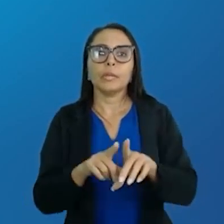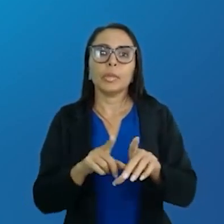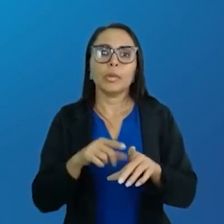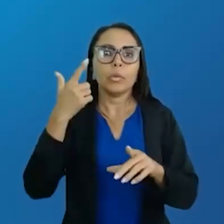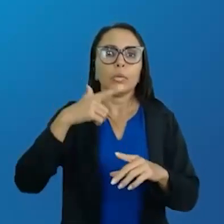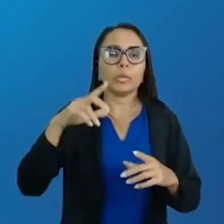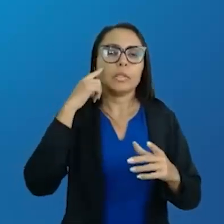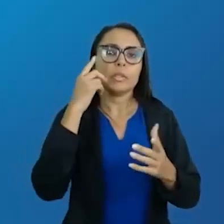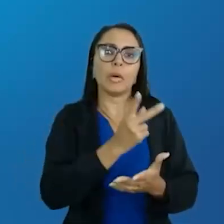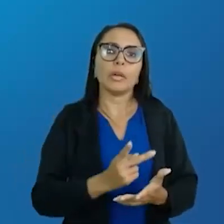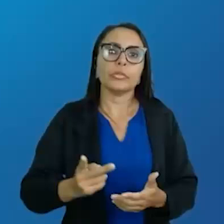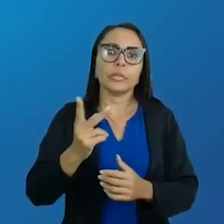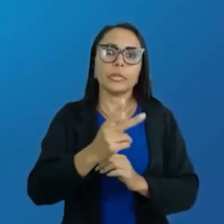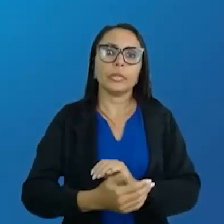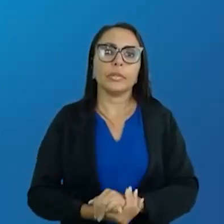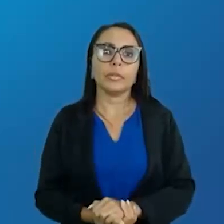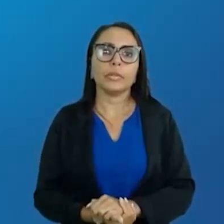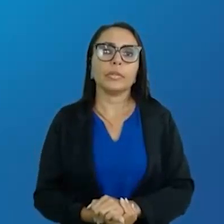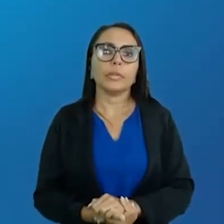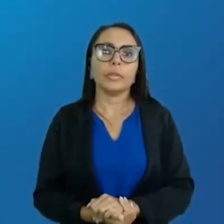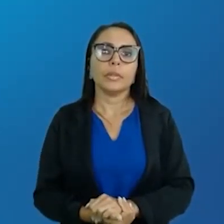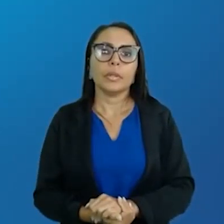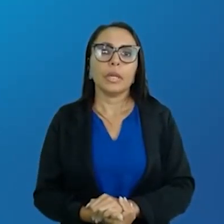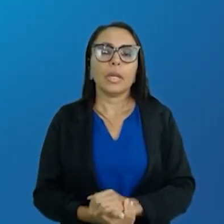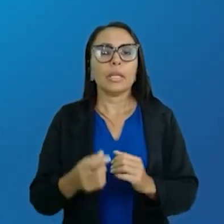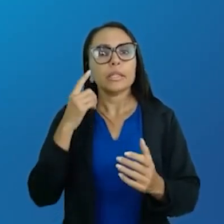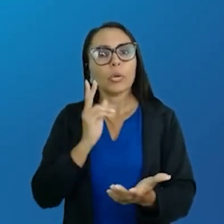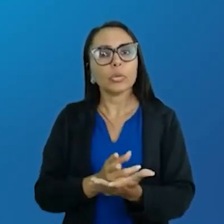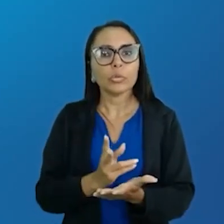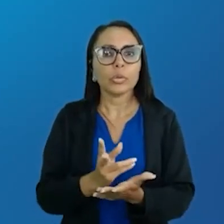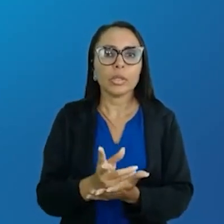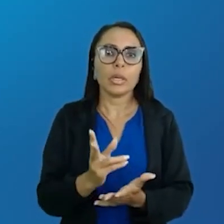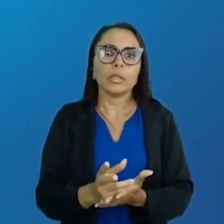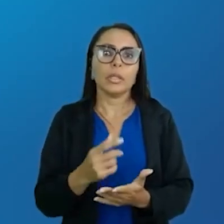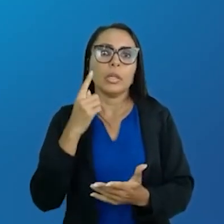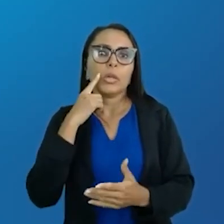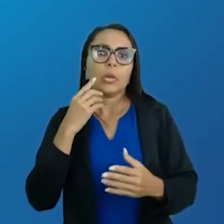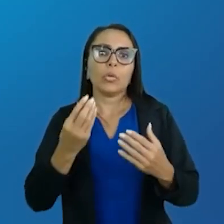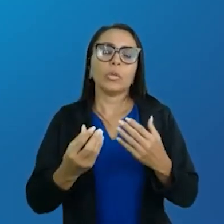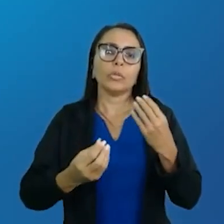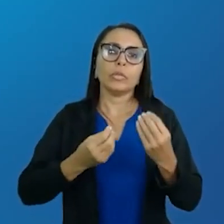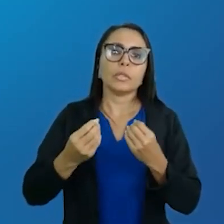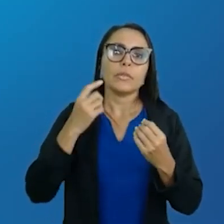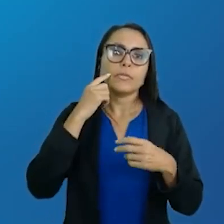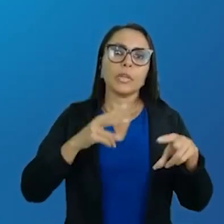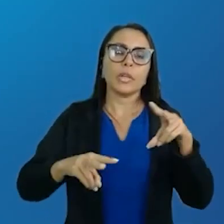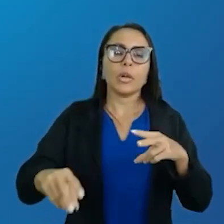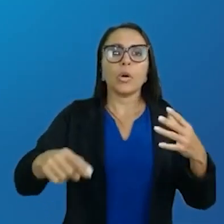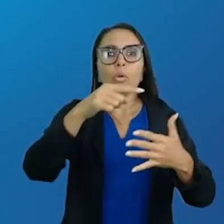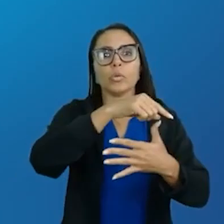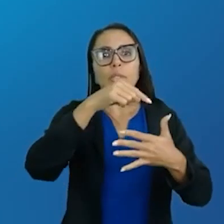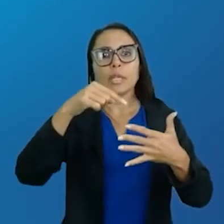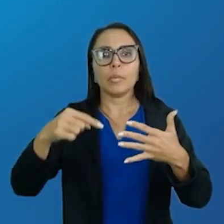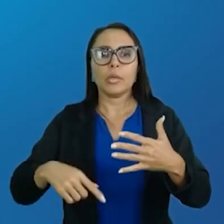imagens. E aqui mais um princípio que é a lei da continuidade, que diz respeito à maneira como a percepção do fluxo e frequência dos elementos funciona em